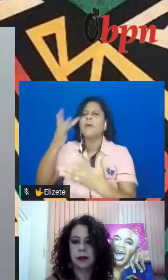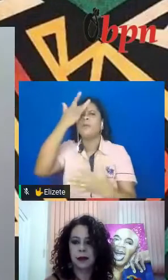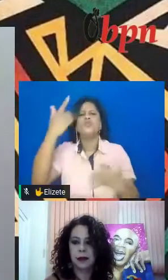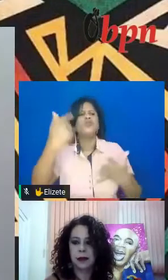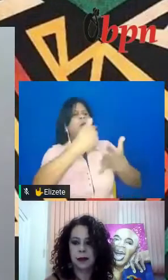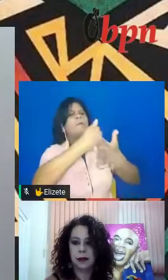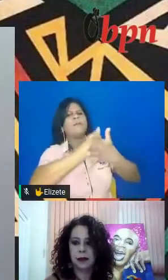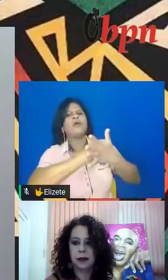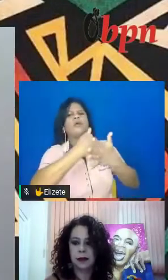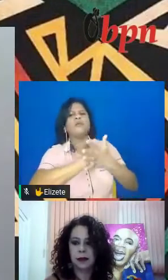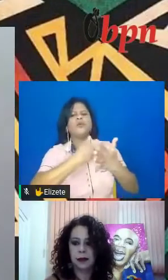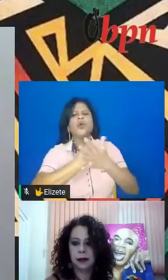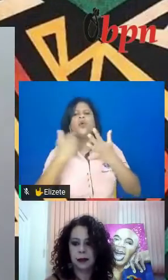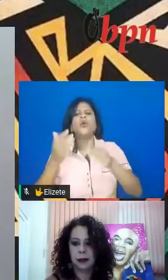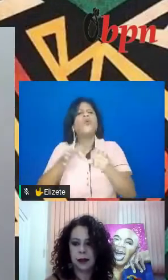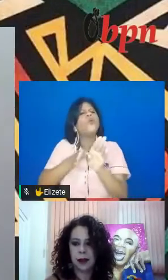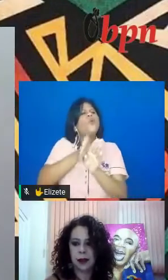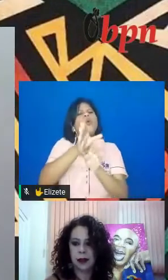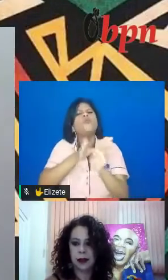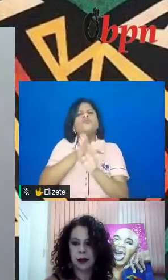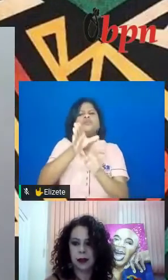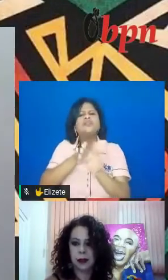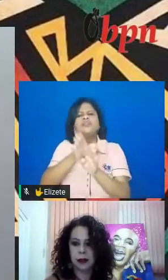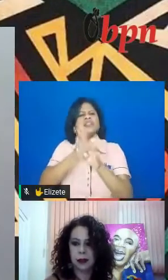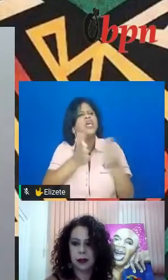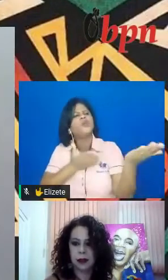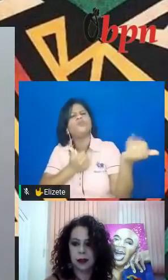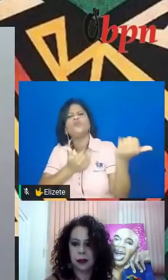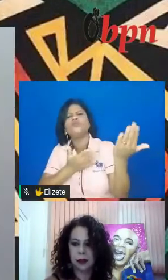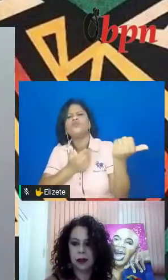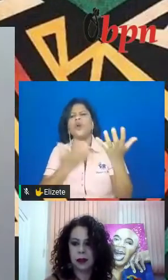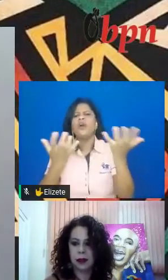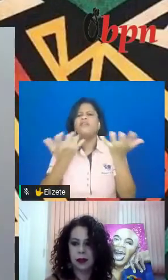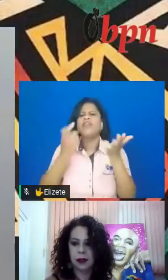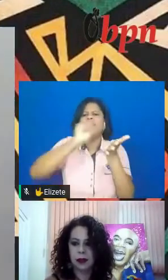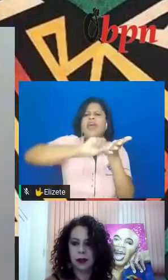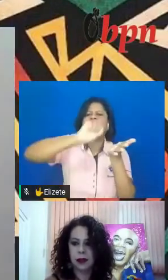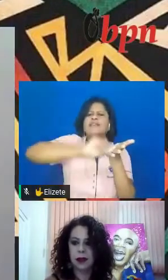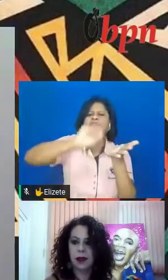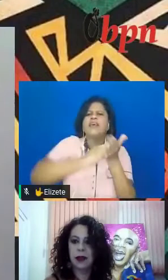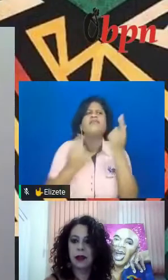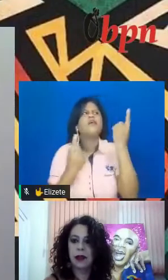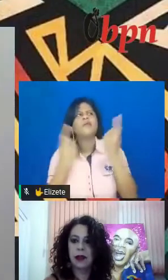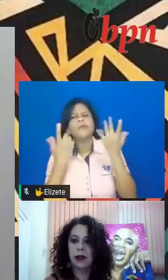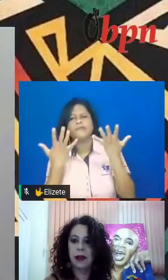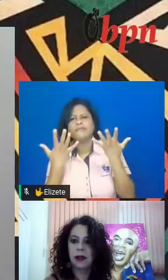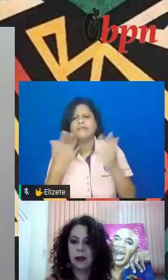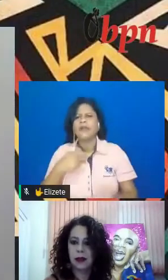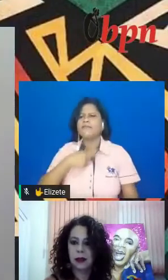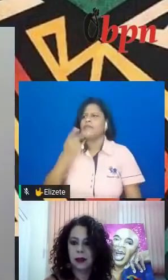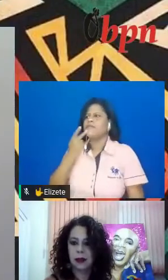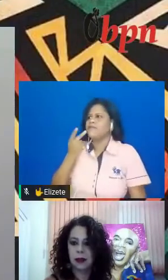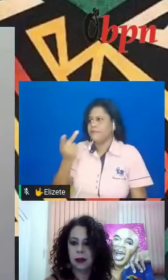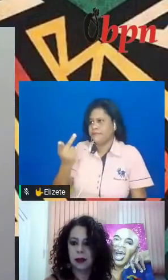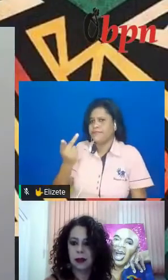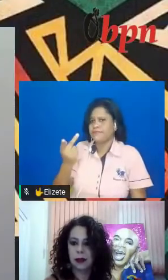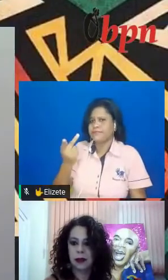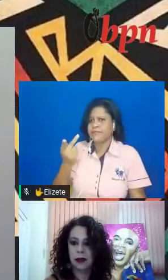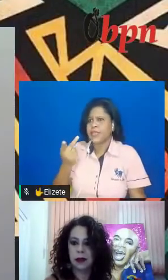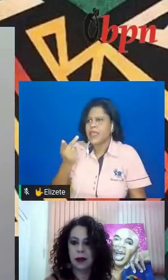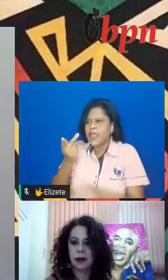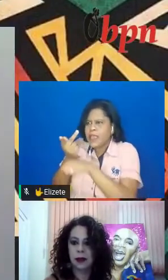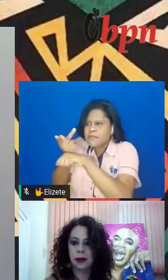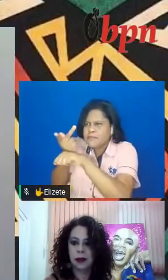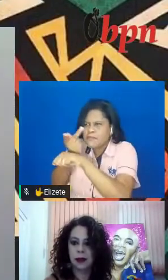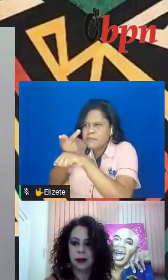qual conselho dava para os jovens que querem escrever, e eu dizia, assunte a